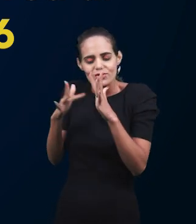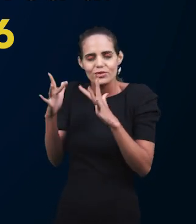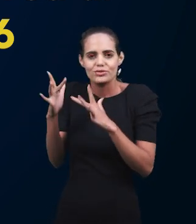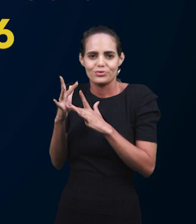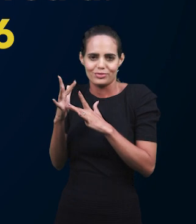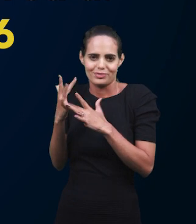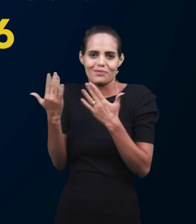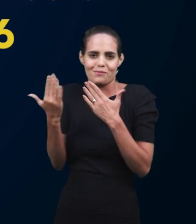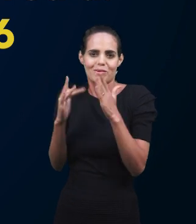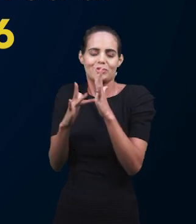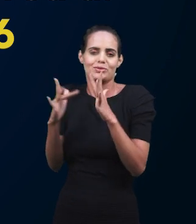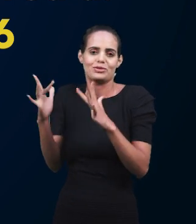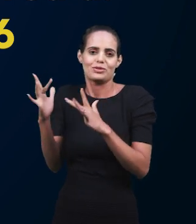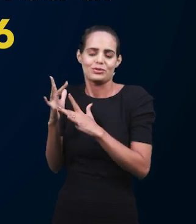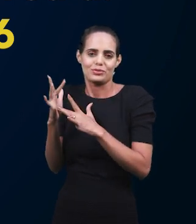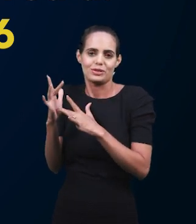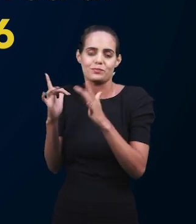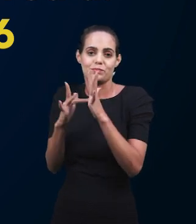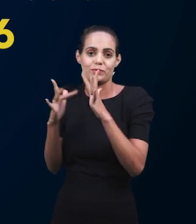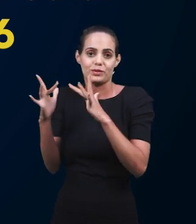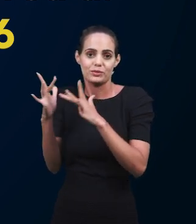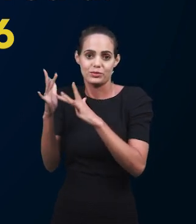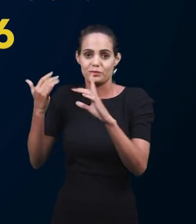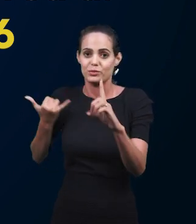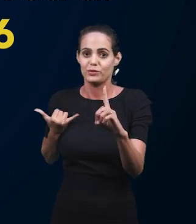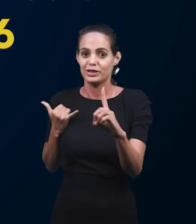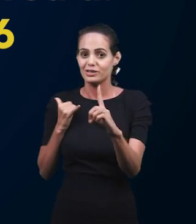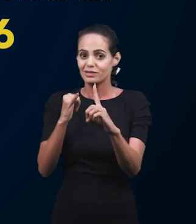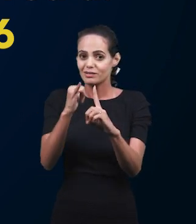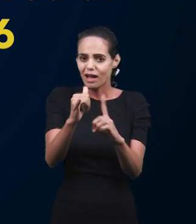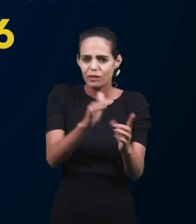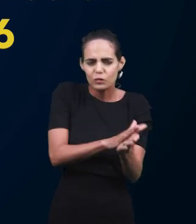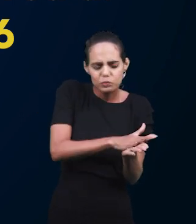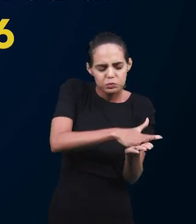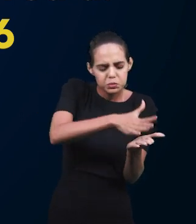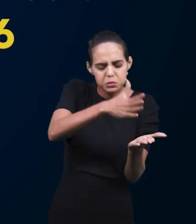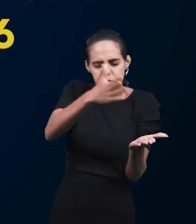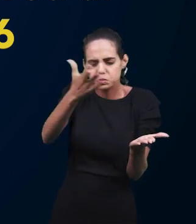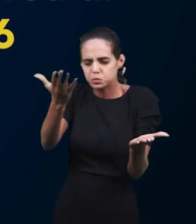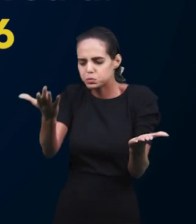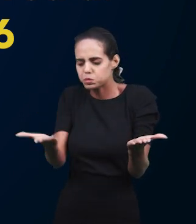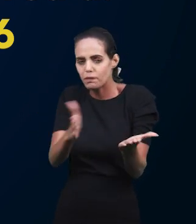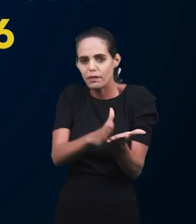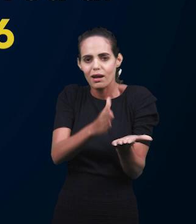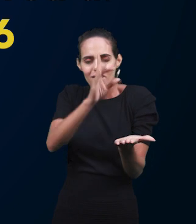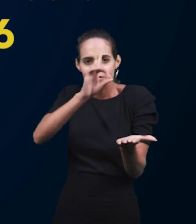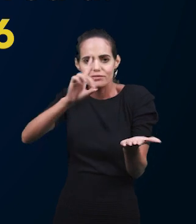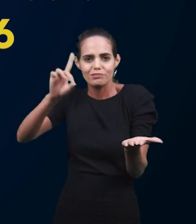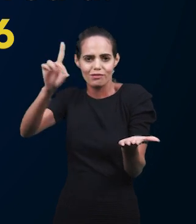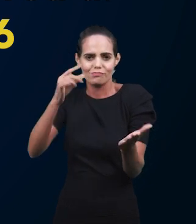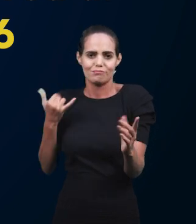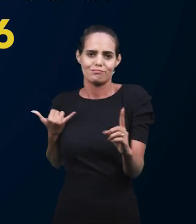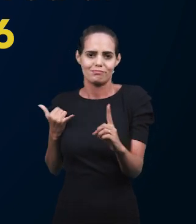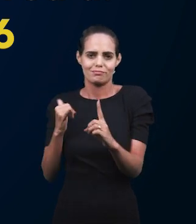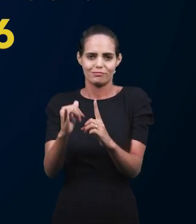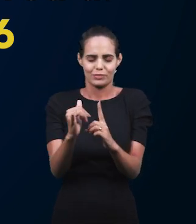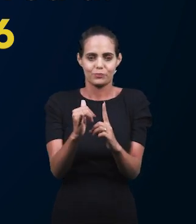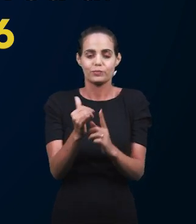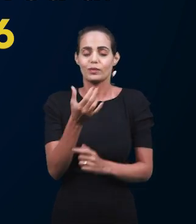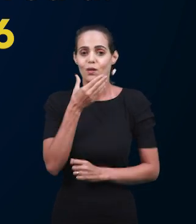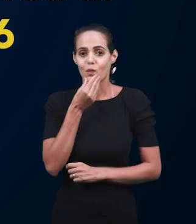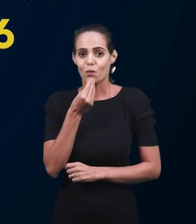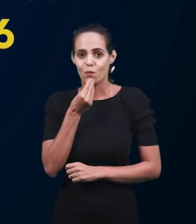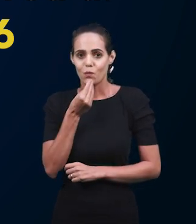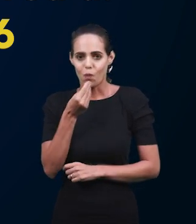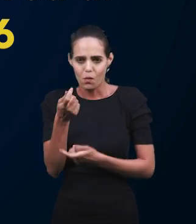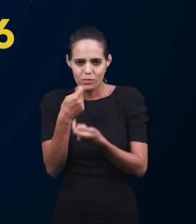está profetizado em toda a palavra. E esse homem, negociante de boas pérolas, quando ele encontra a